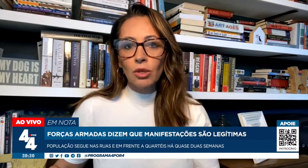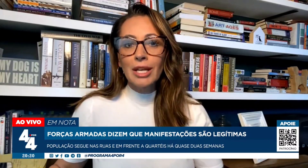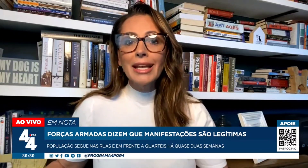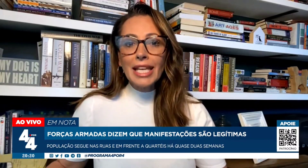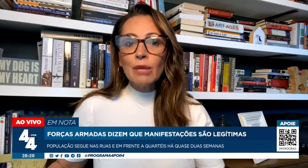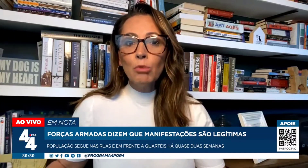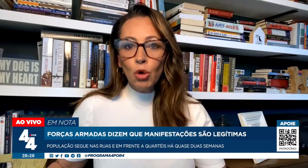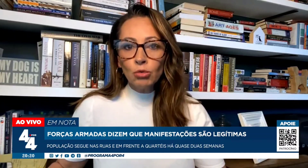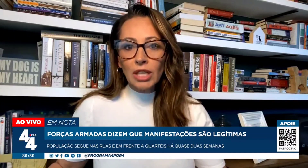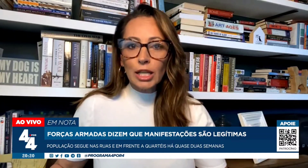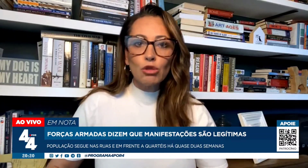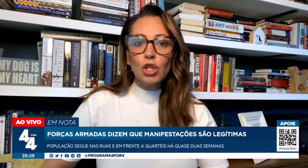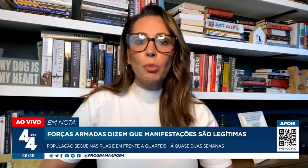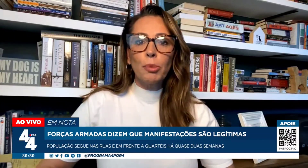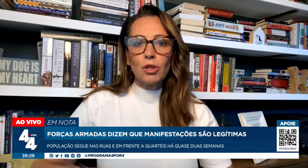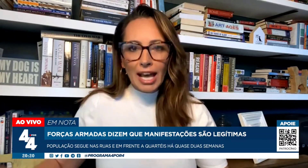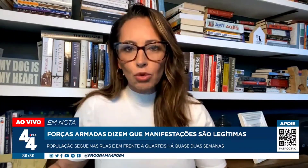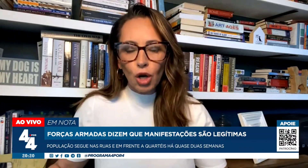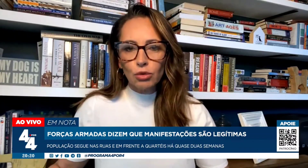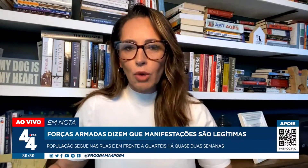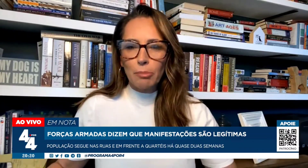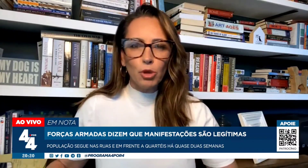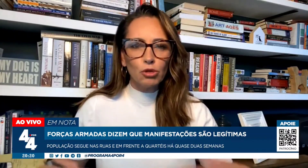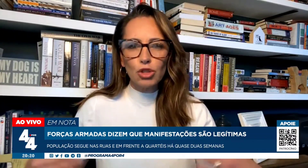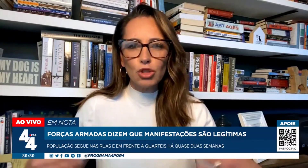ter sido imunda, e eu digo o